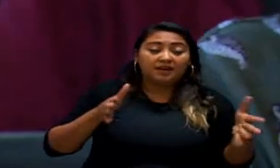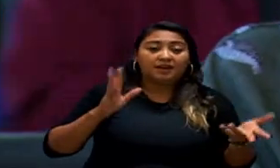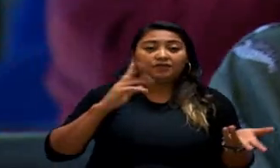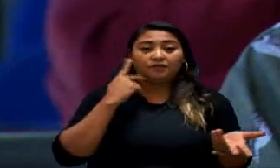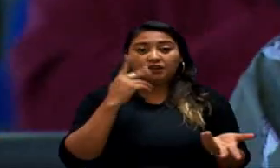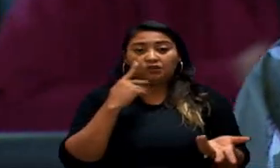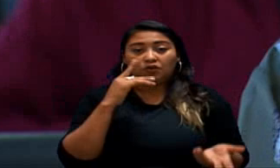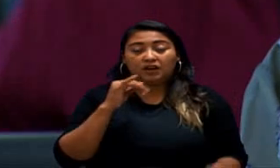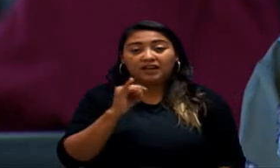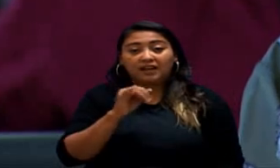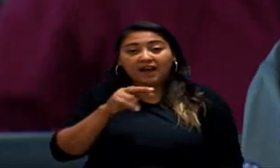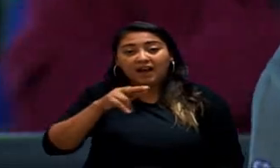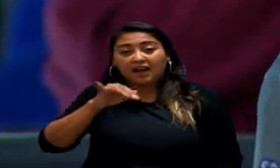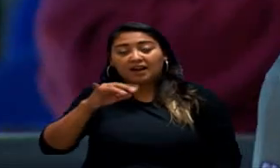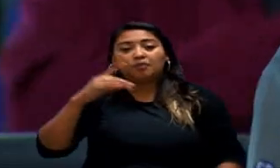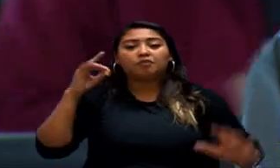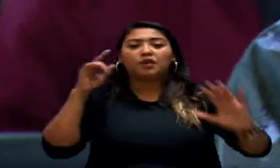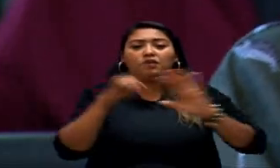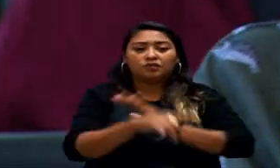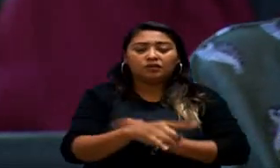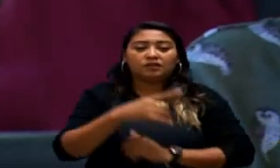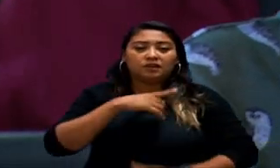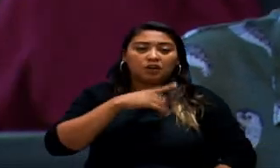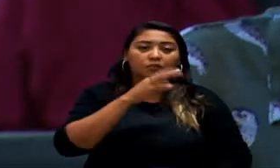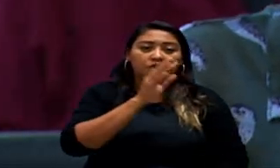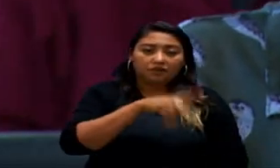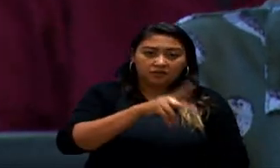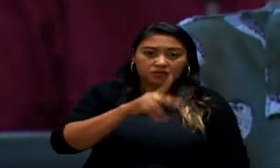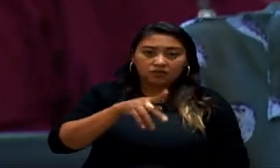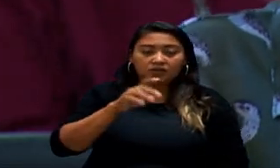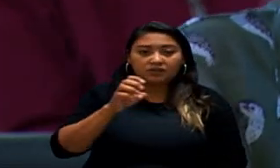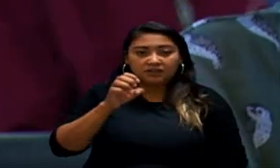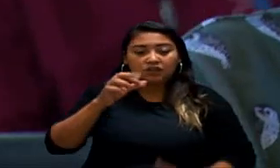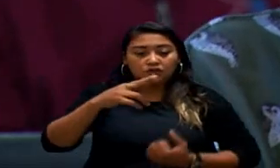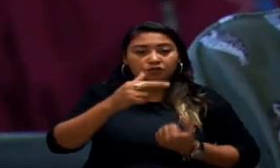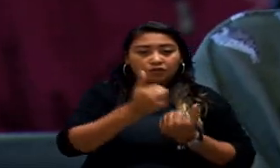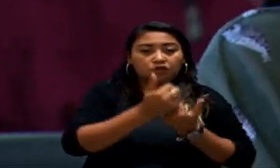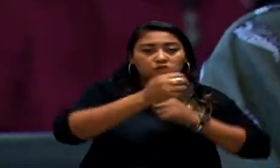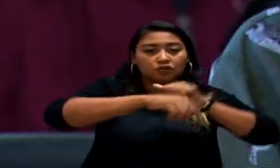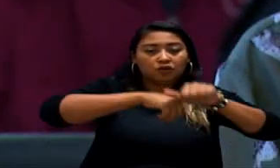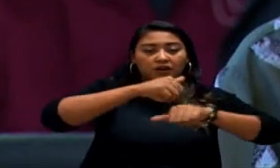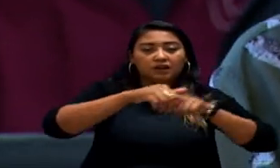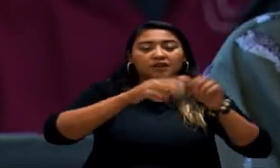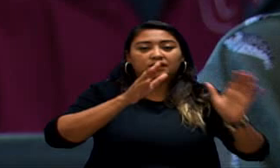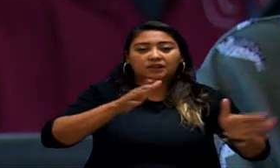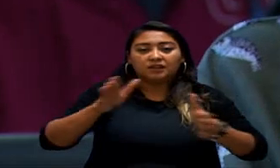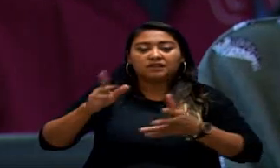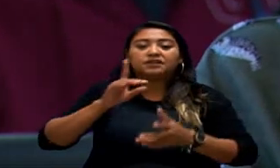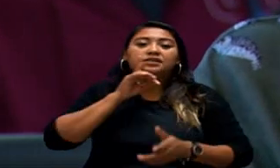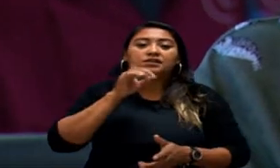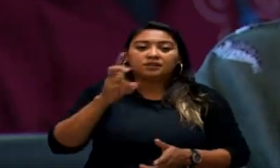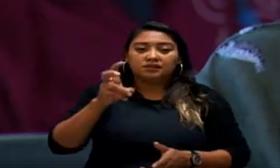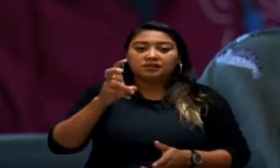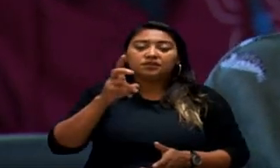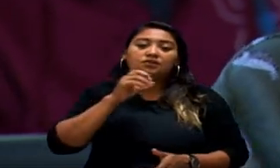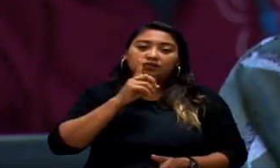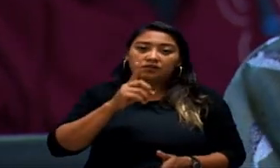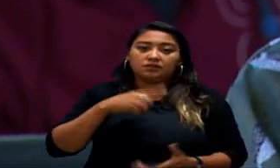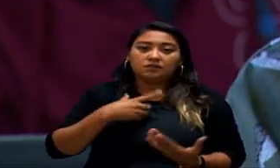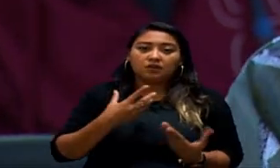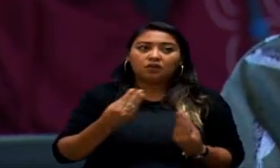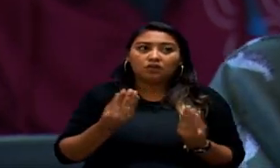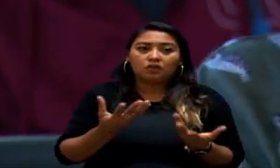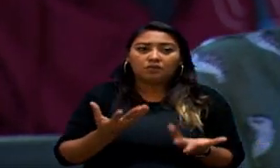vereadora Yara, questionou que havia professores eventuais sendo trocados a cada 15 dias... É